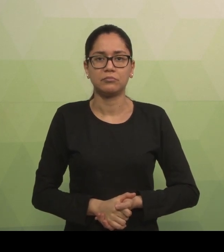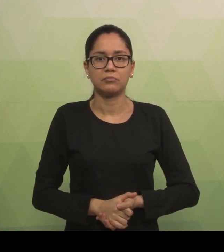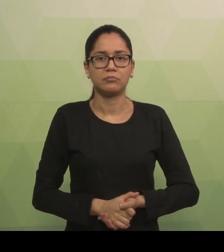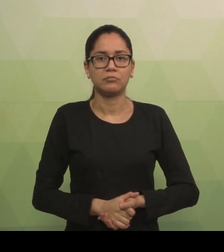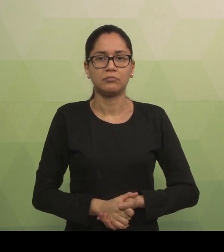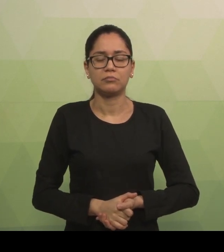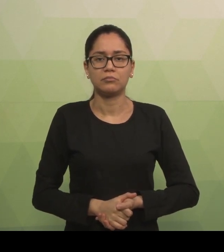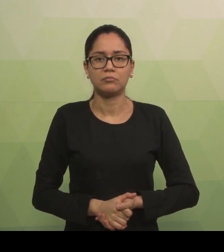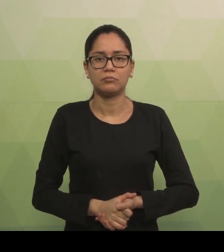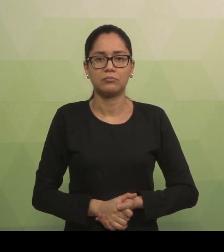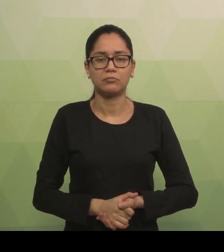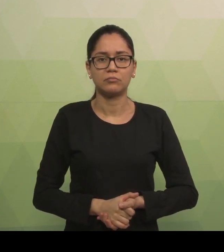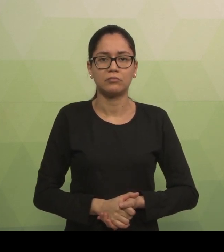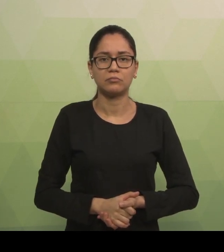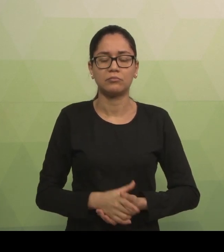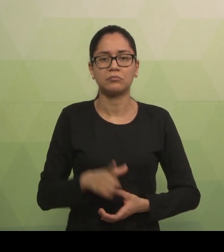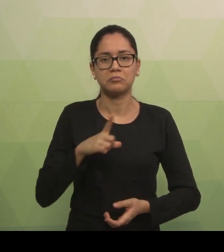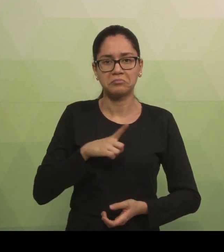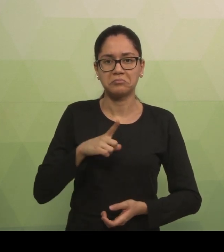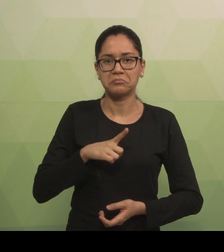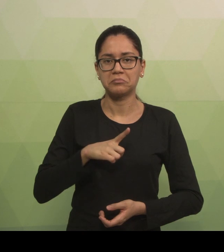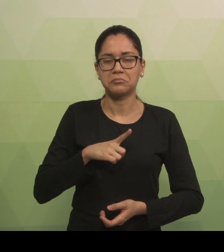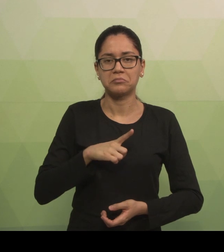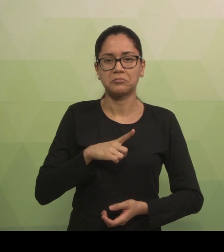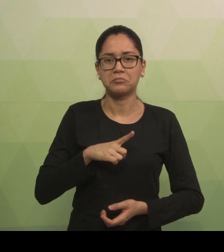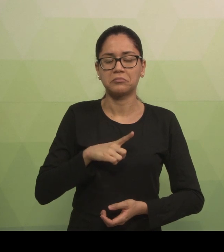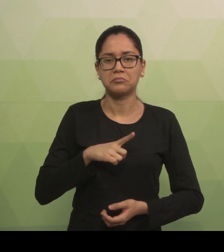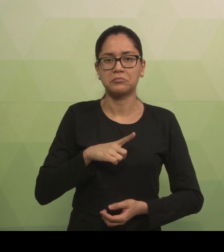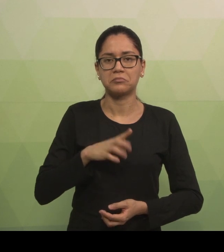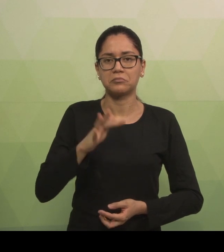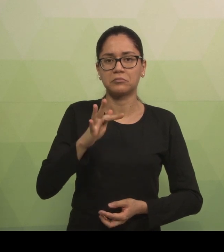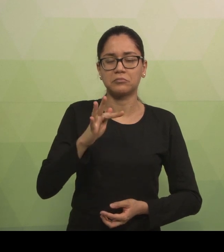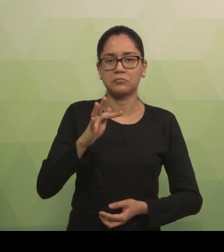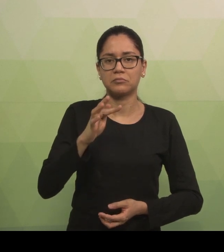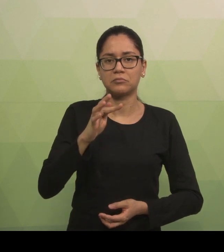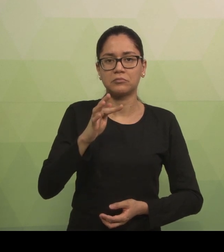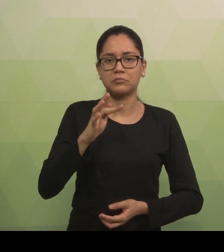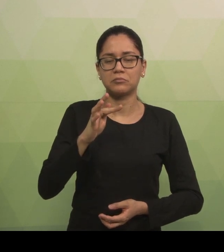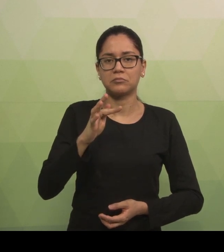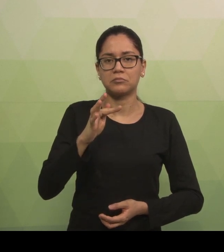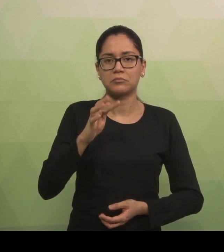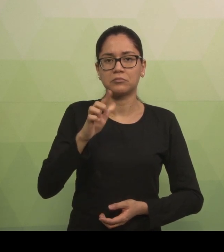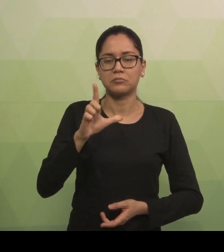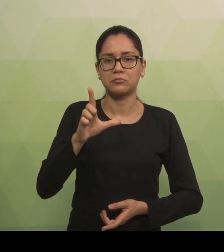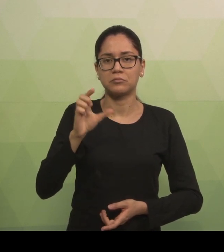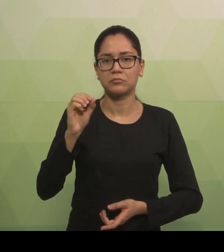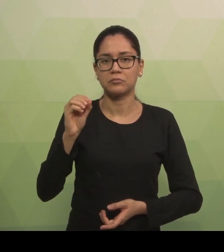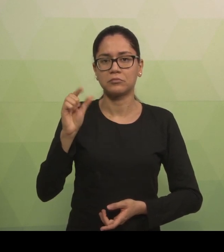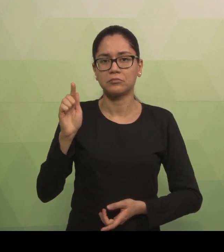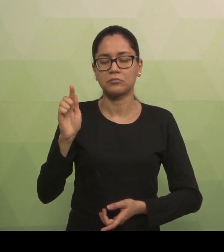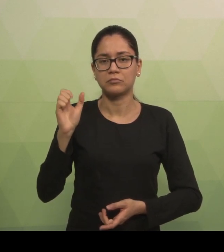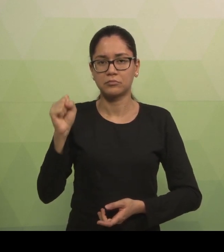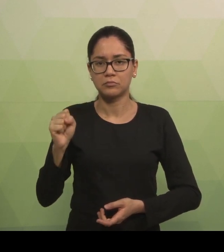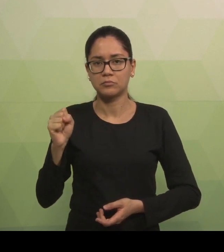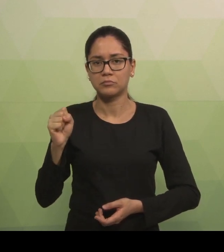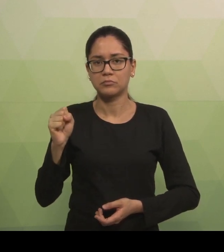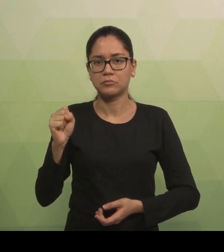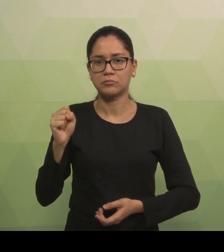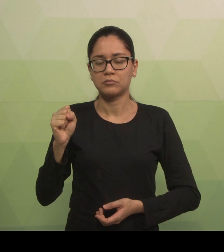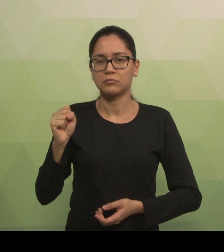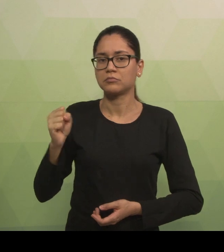blog. Um blog pode ser subdividido em subcategorias, como, por exemplo, vlogs, que é blogs de